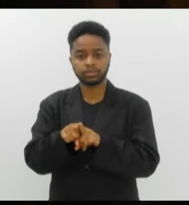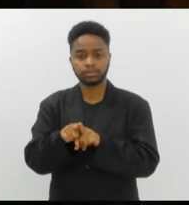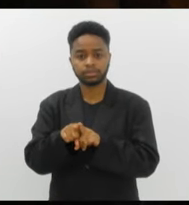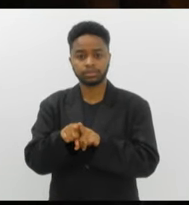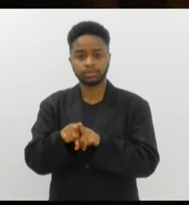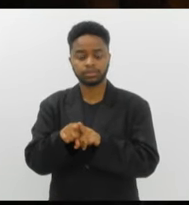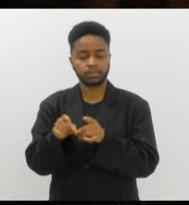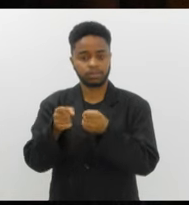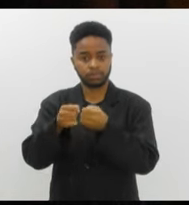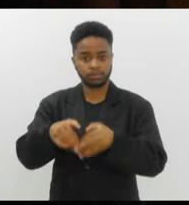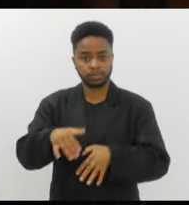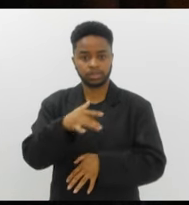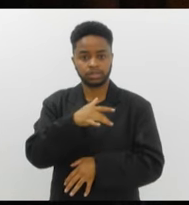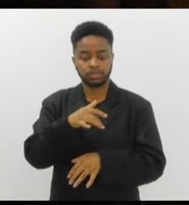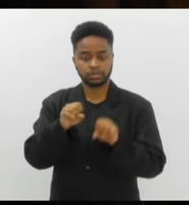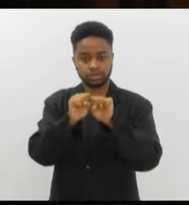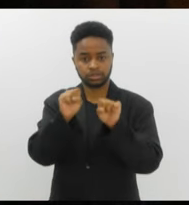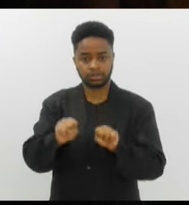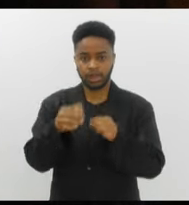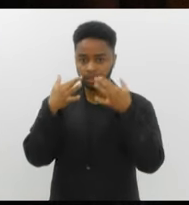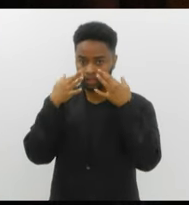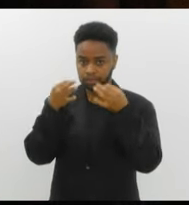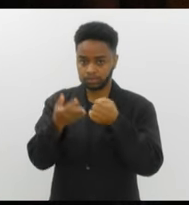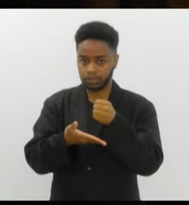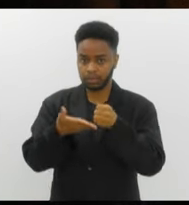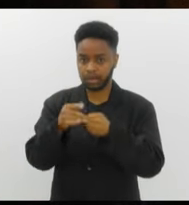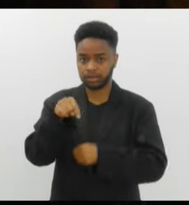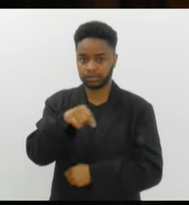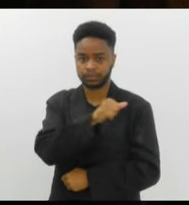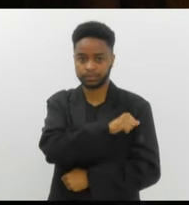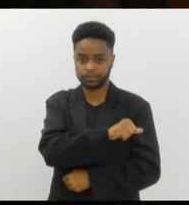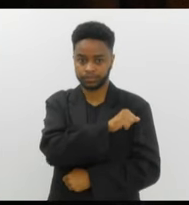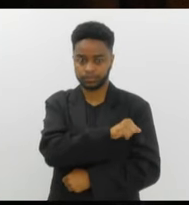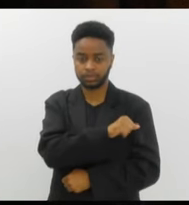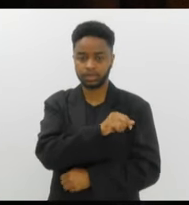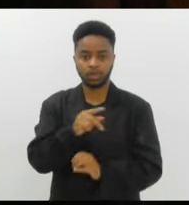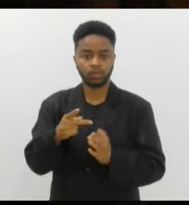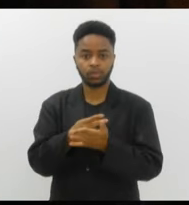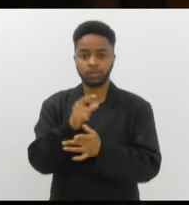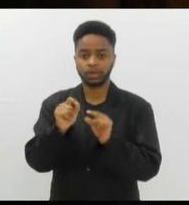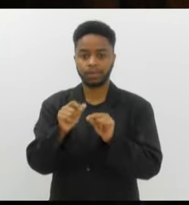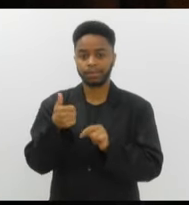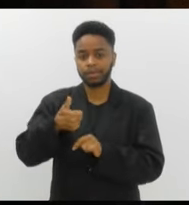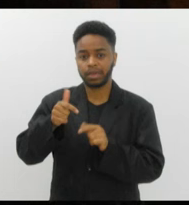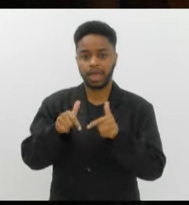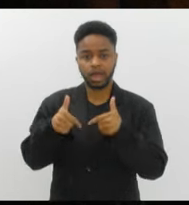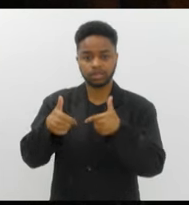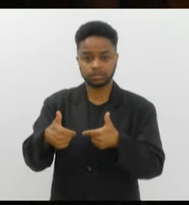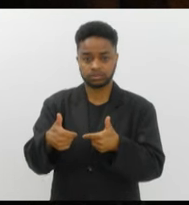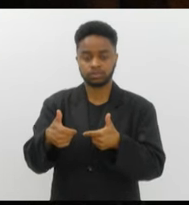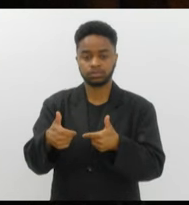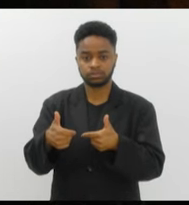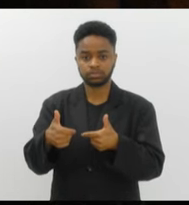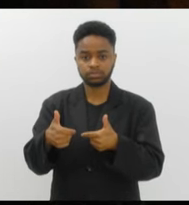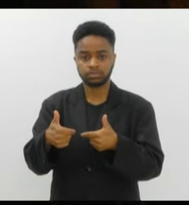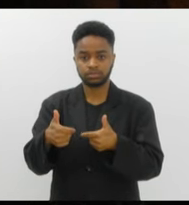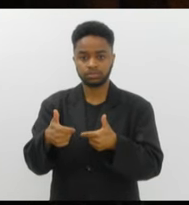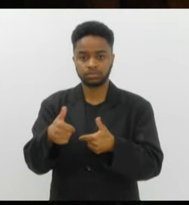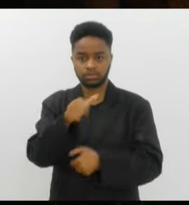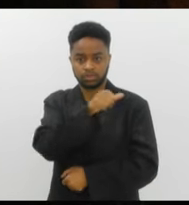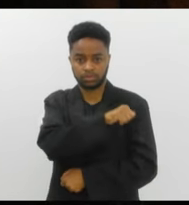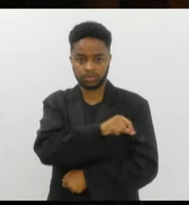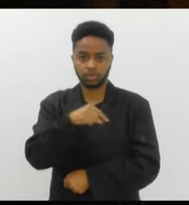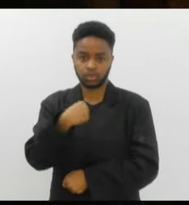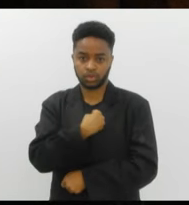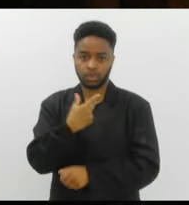ao sistema de atenção básica da cidade do Rio de Janeiro, né, a primeira reação, mais contundente reação na cidade do Rio, a gente viu